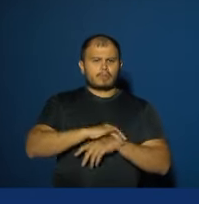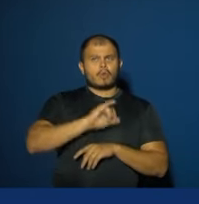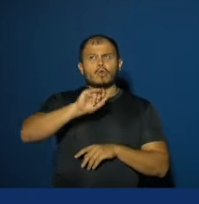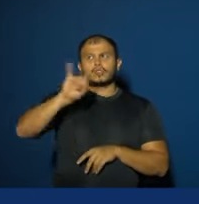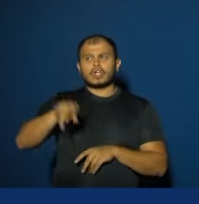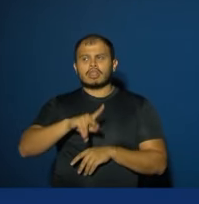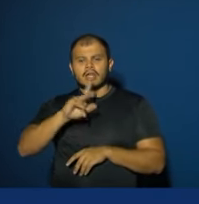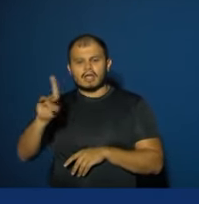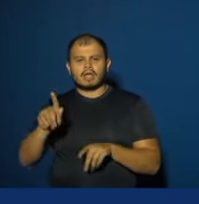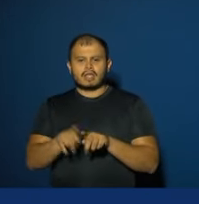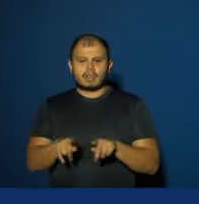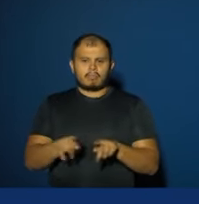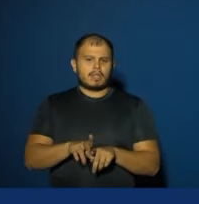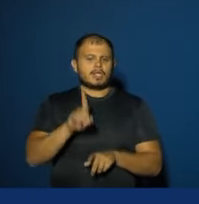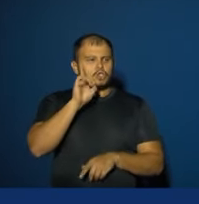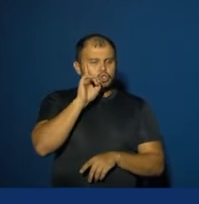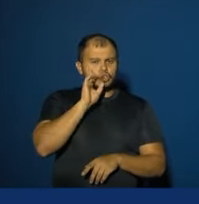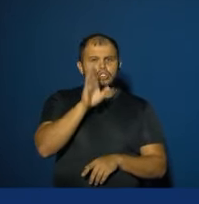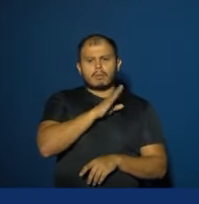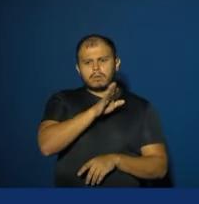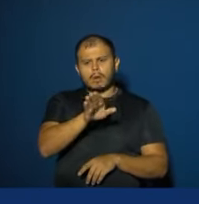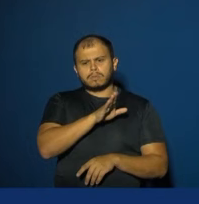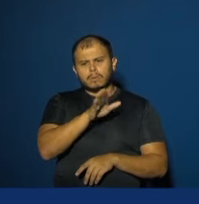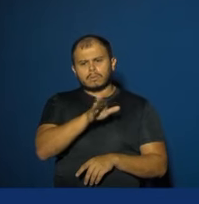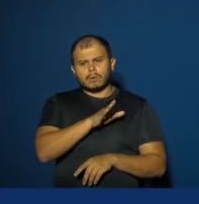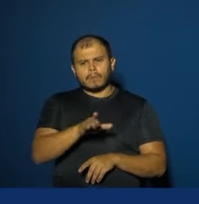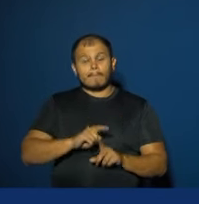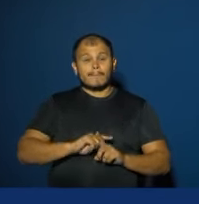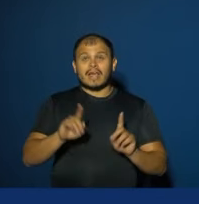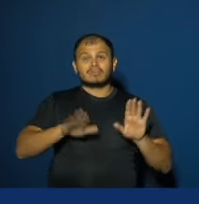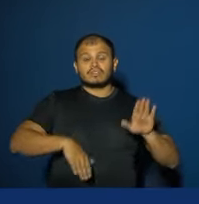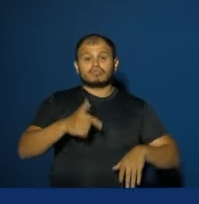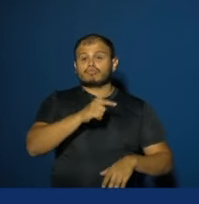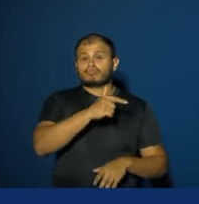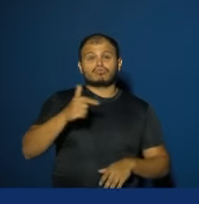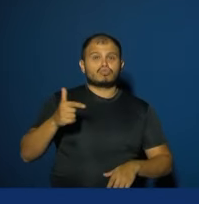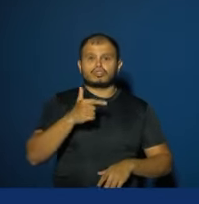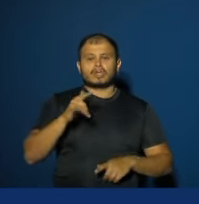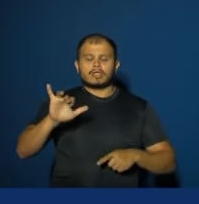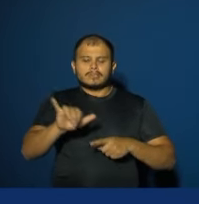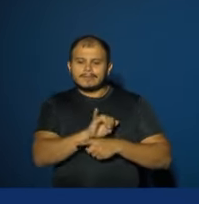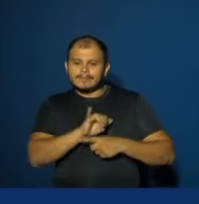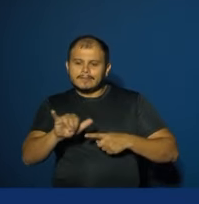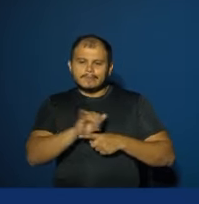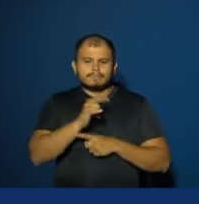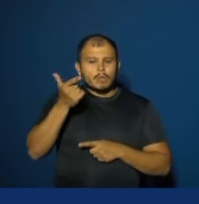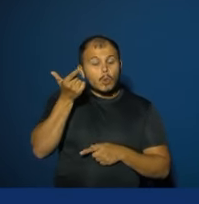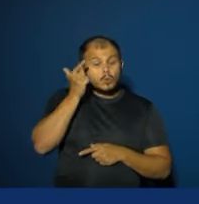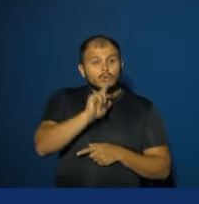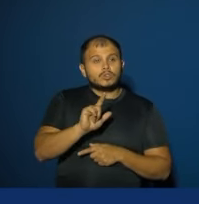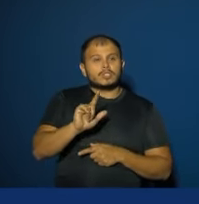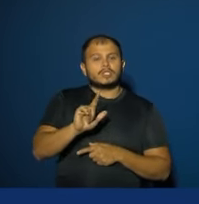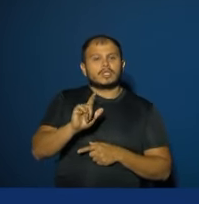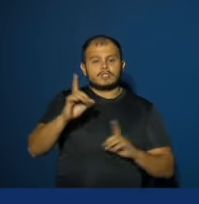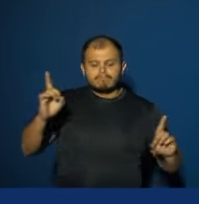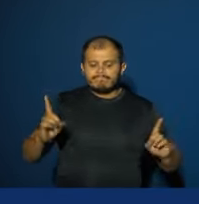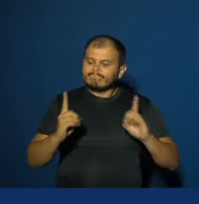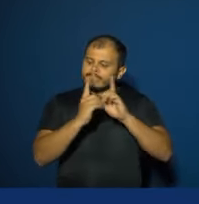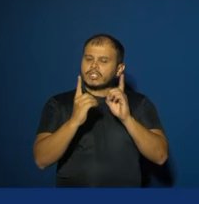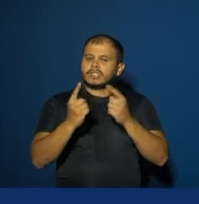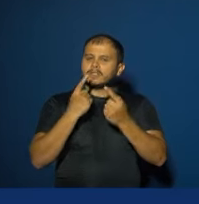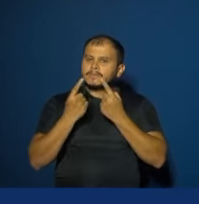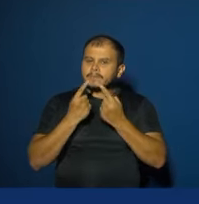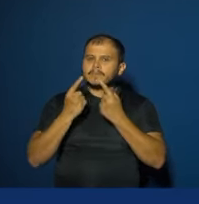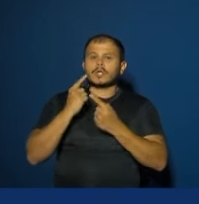todo dia tem gente que vai no Ribeirão todo dia mas não necessariamente a gente tinha as ferramentas para conhecer essa pessoa One toone na Tet a